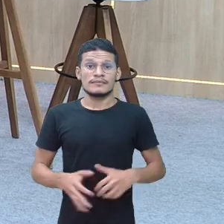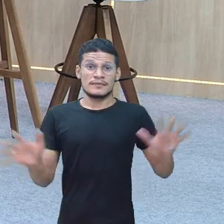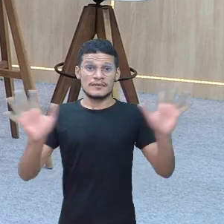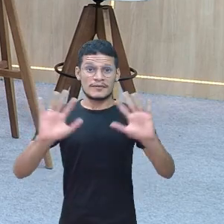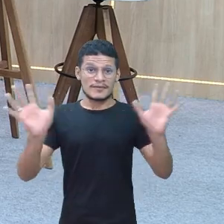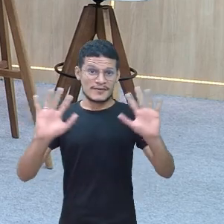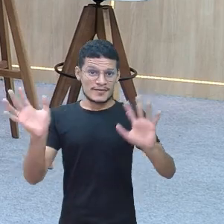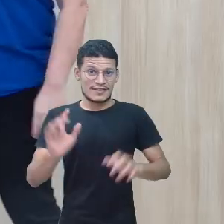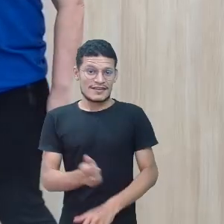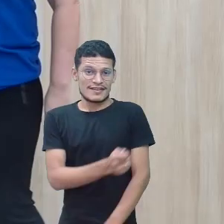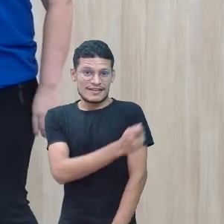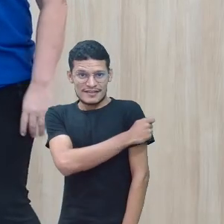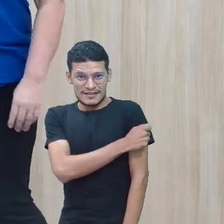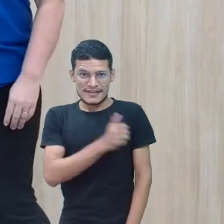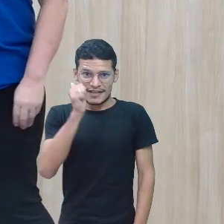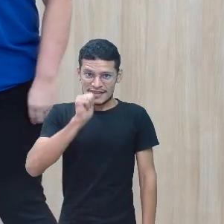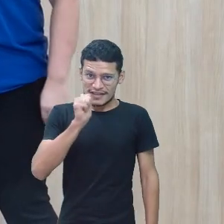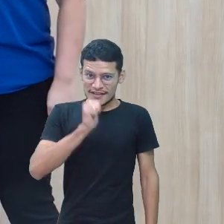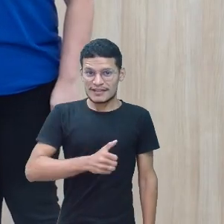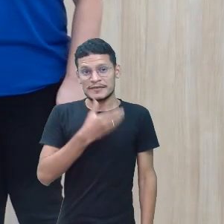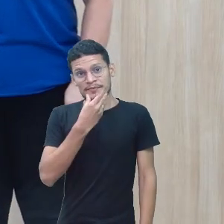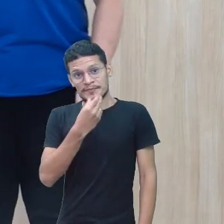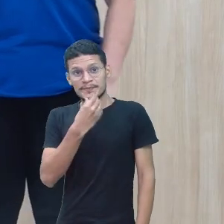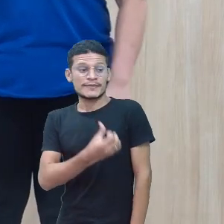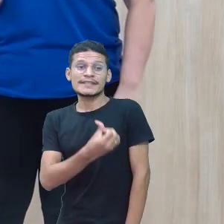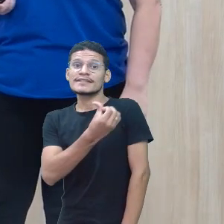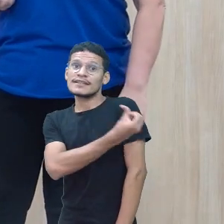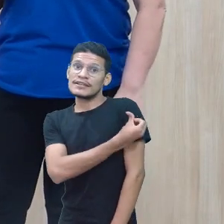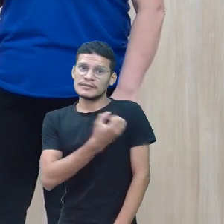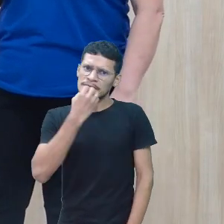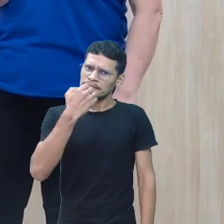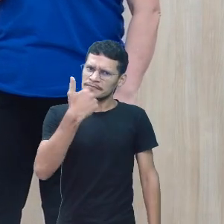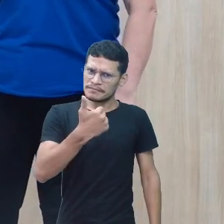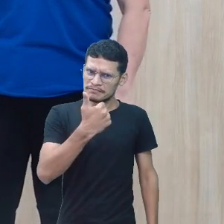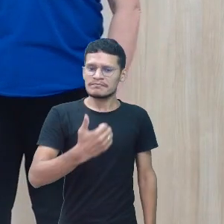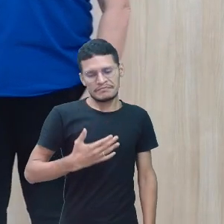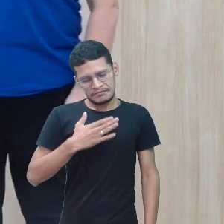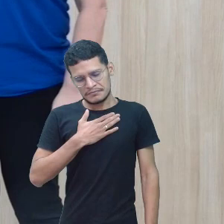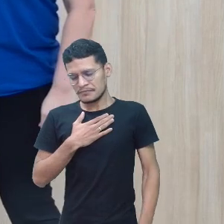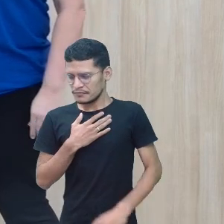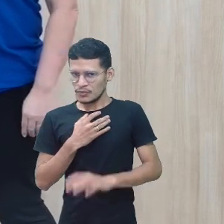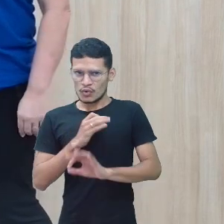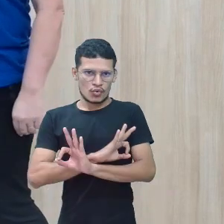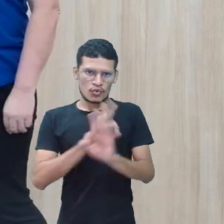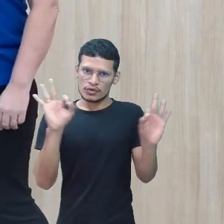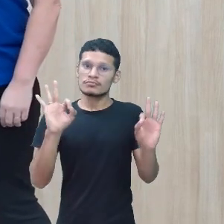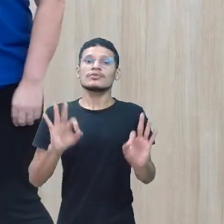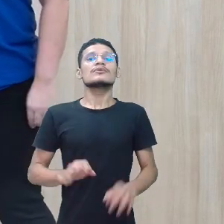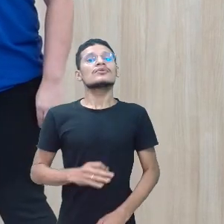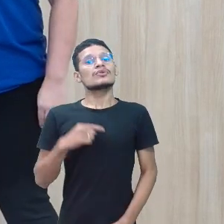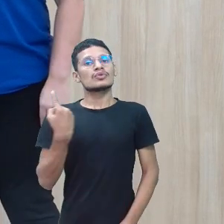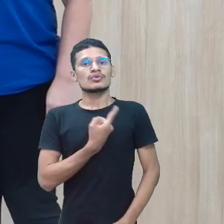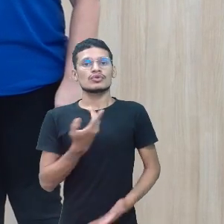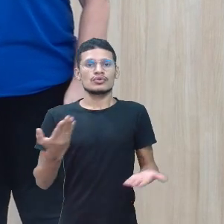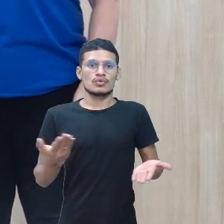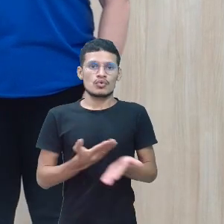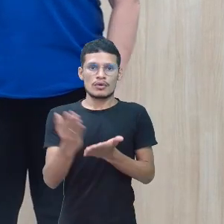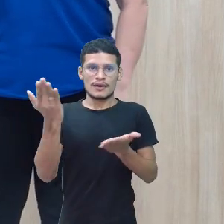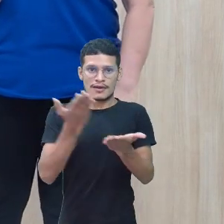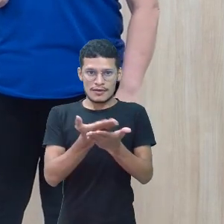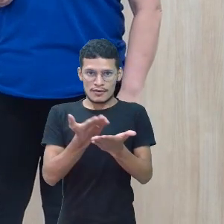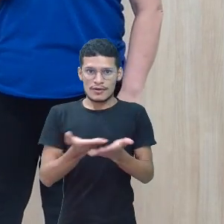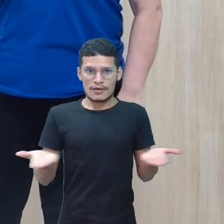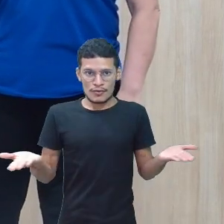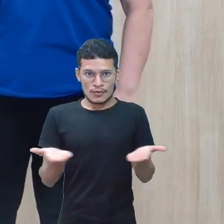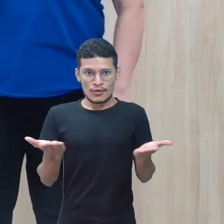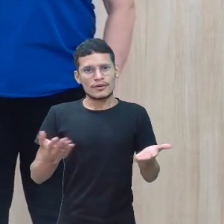Olá, alunos e alunas do sexto ano, tudo bem com vocês? Comigo está tudo bem. Estamos começando mais uma aula e